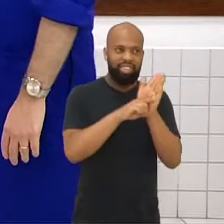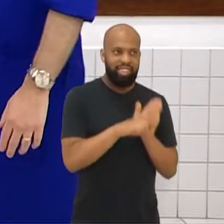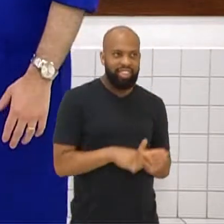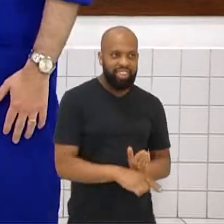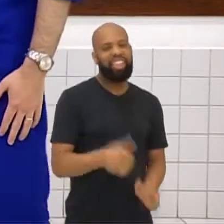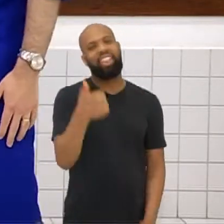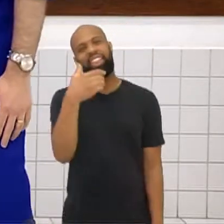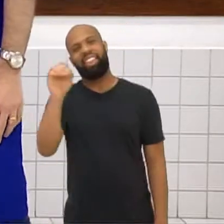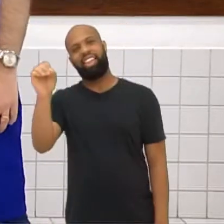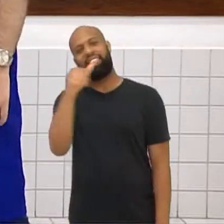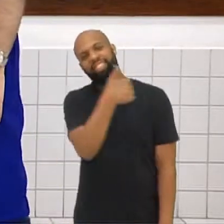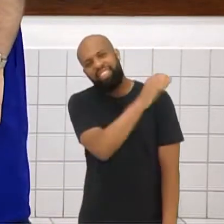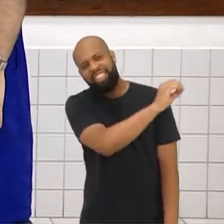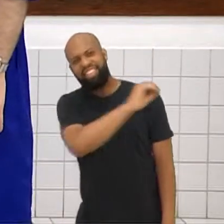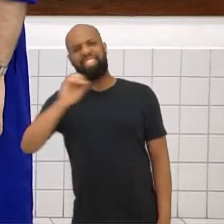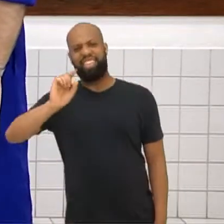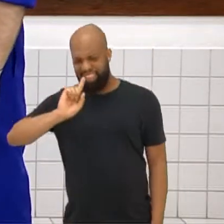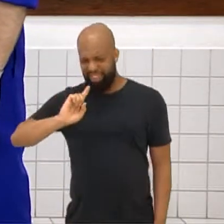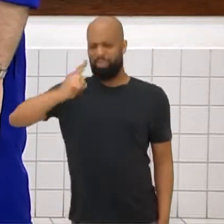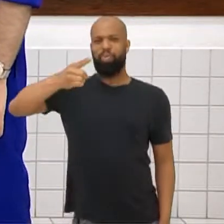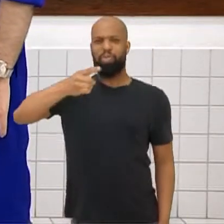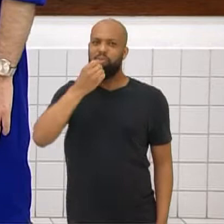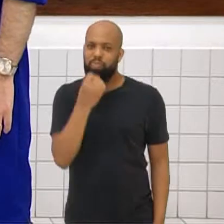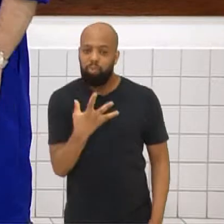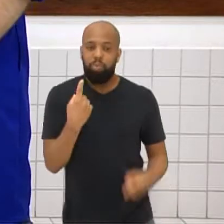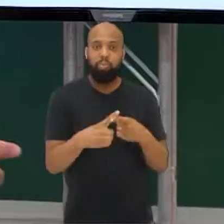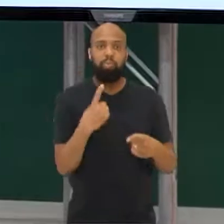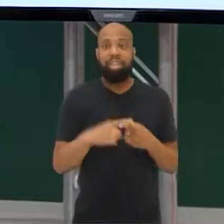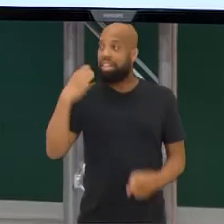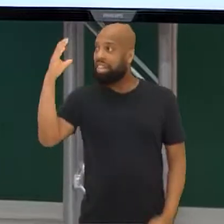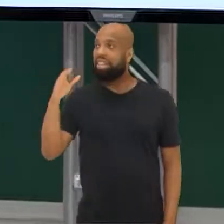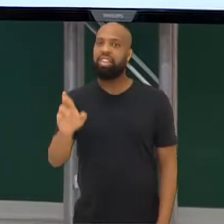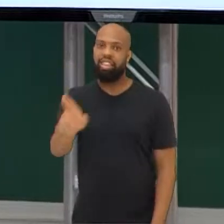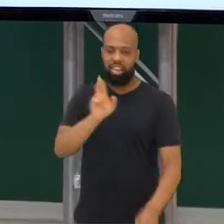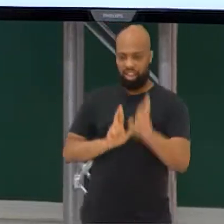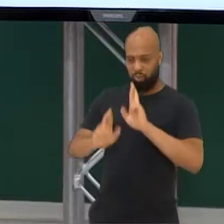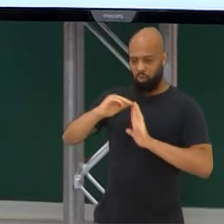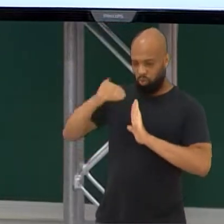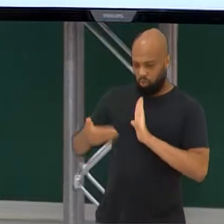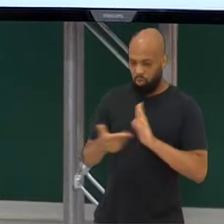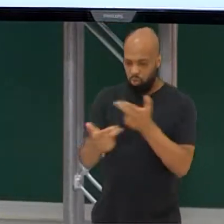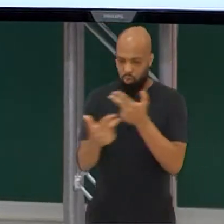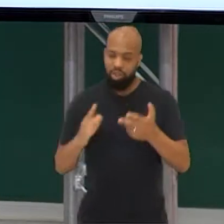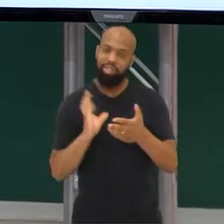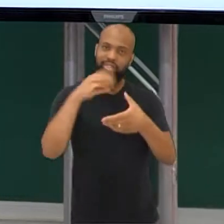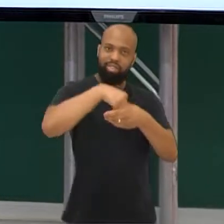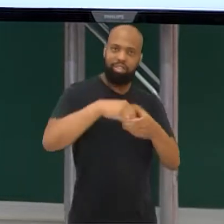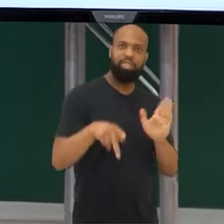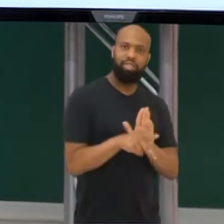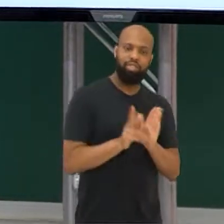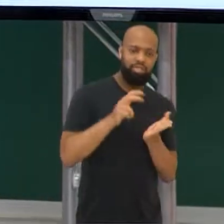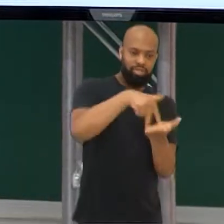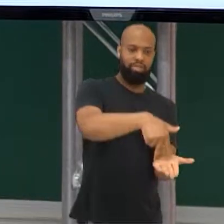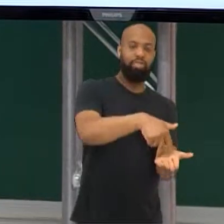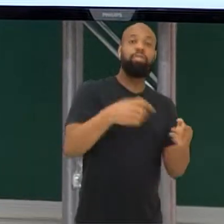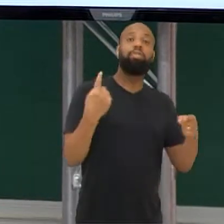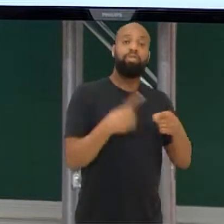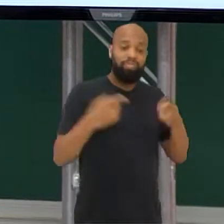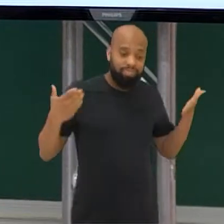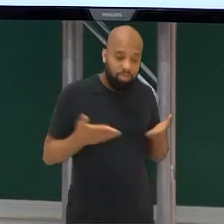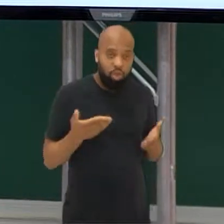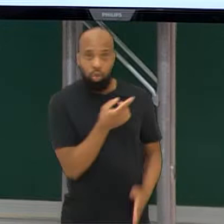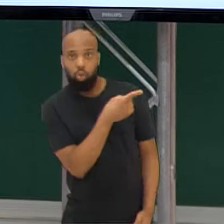aqui, a ciência é 100, é 1000. A ciência responde todas as nossas questões no positivismo, né? Ela é o último